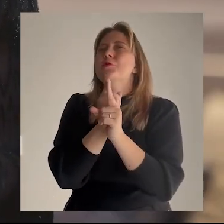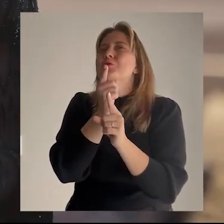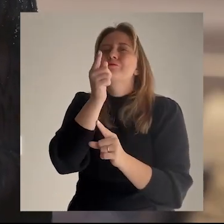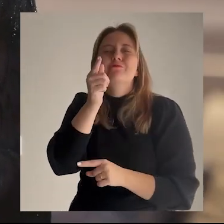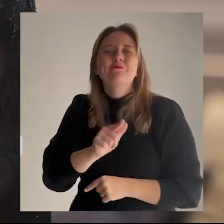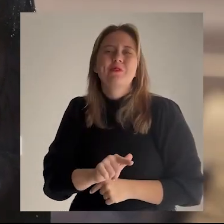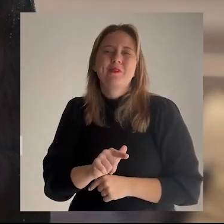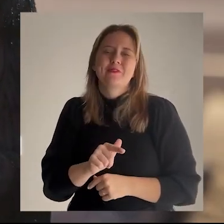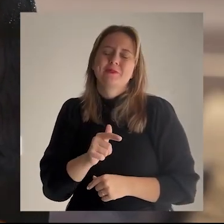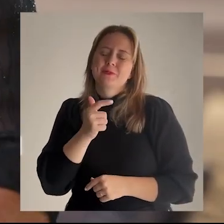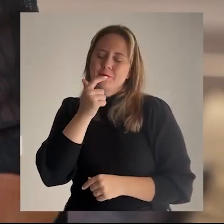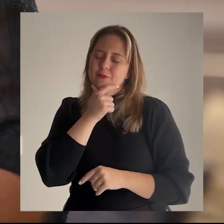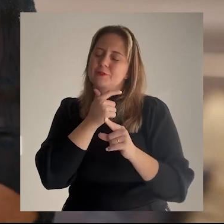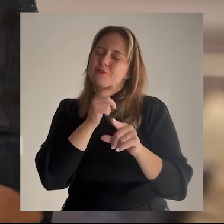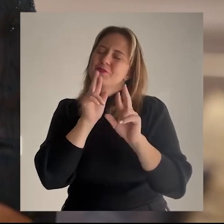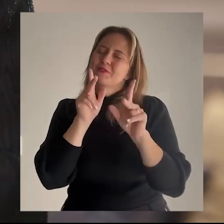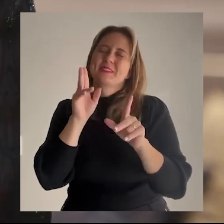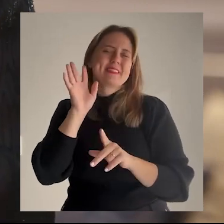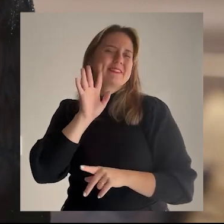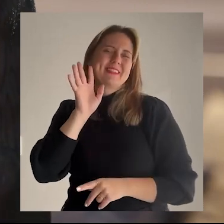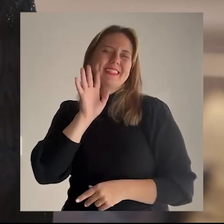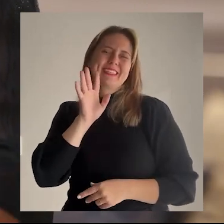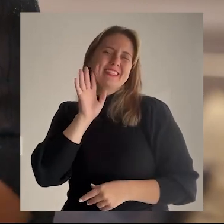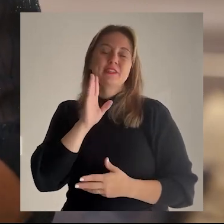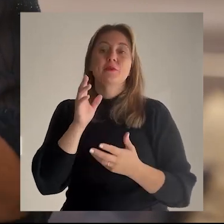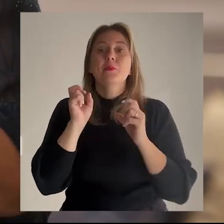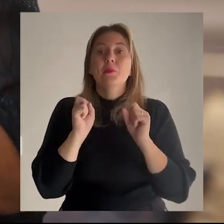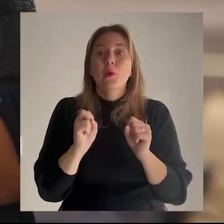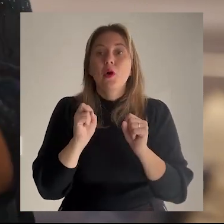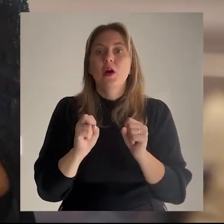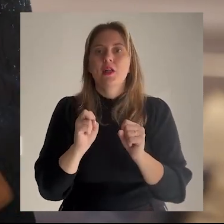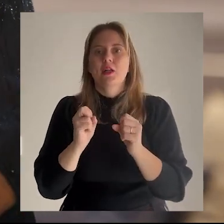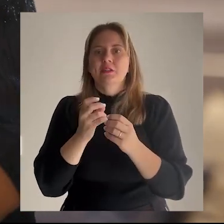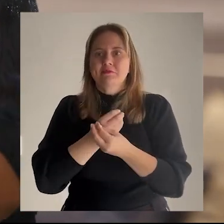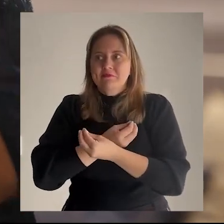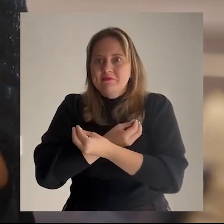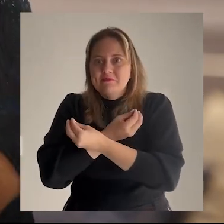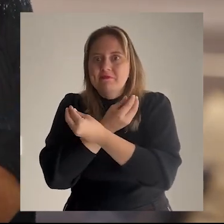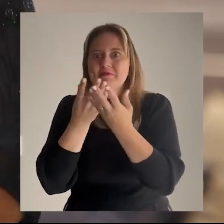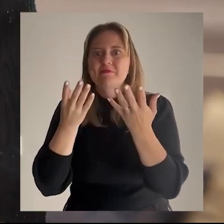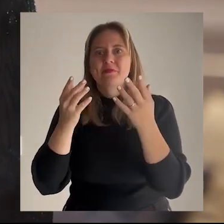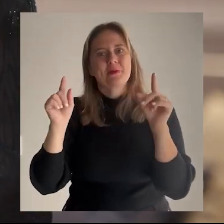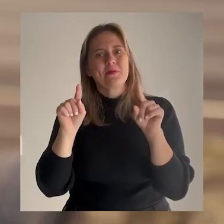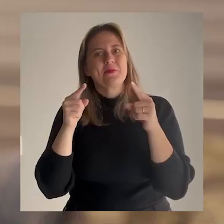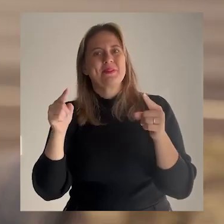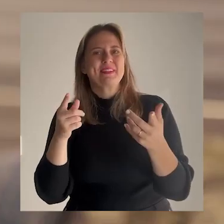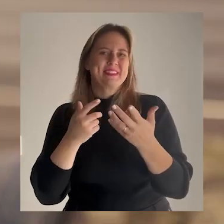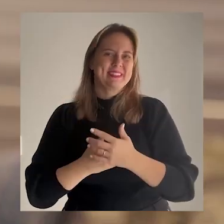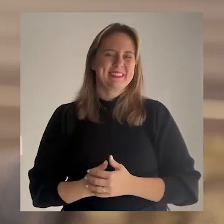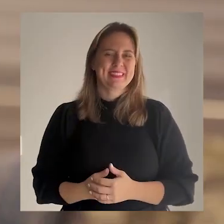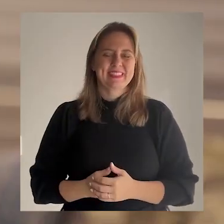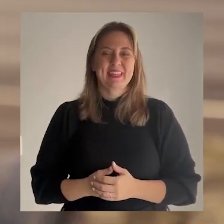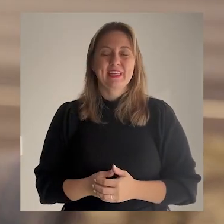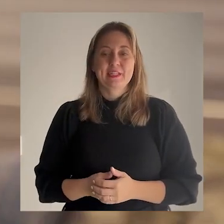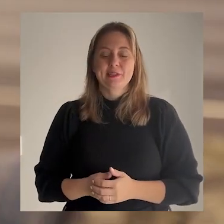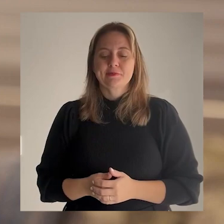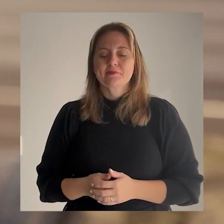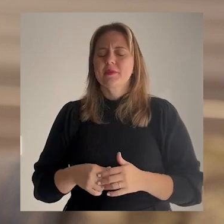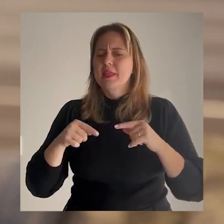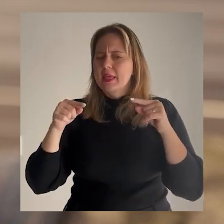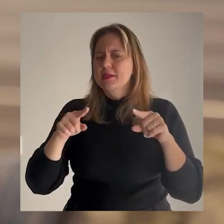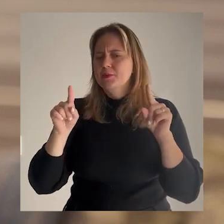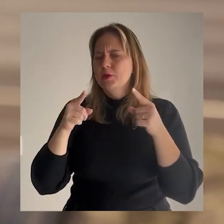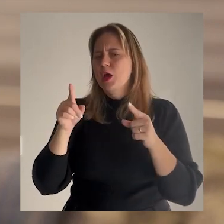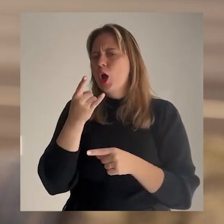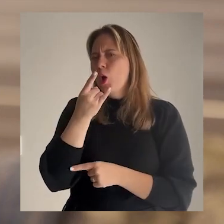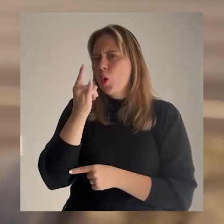reencontro. Então eu acho isso é o diferencial, acho muito bacana isso, poder externar isso para música, sabe? Essa música foi a